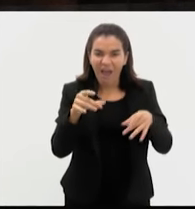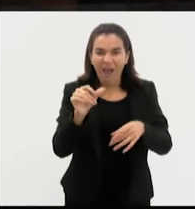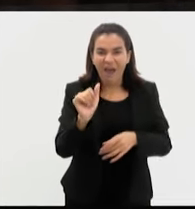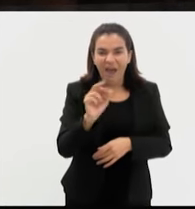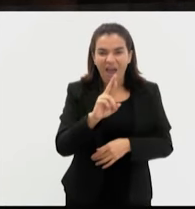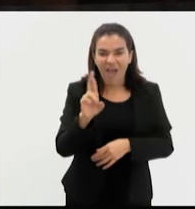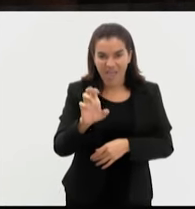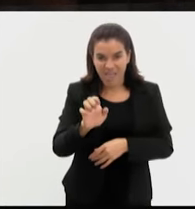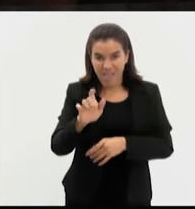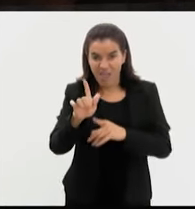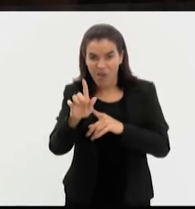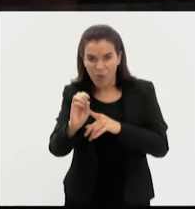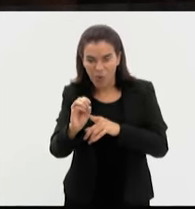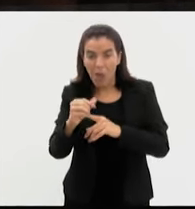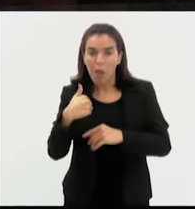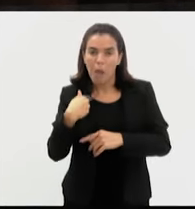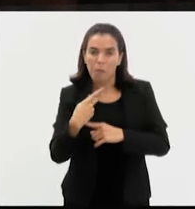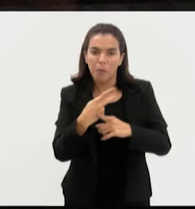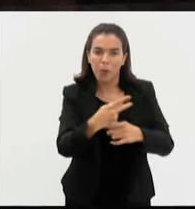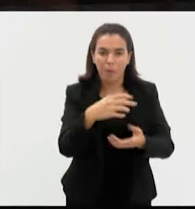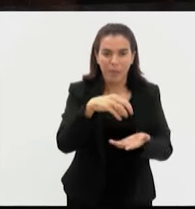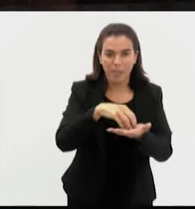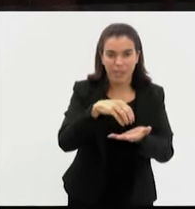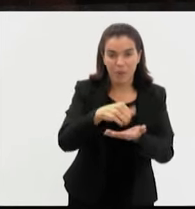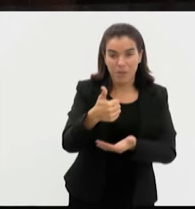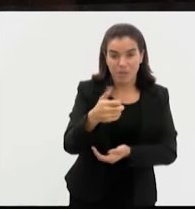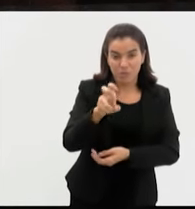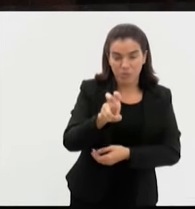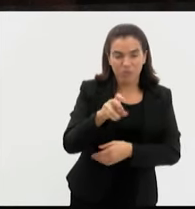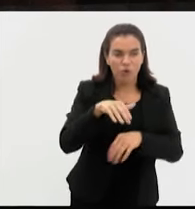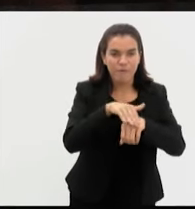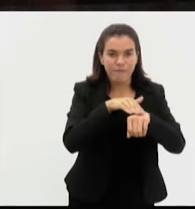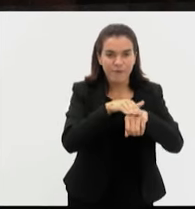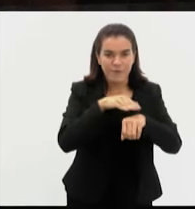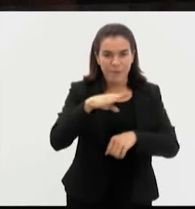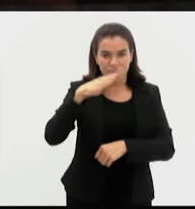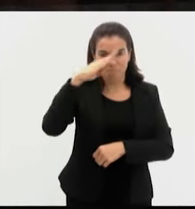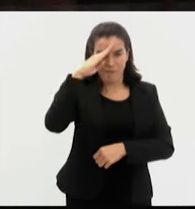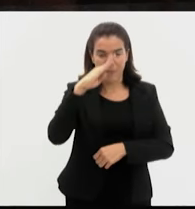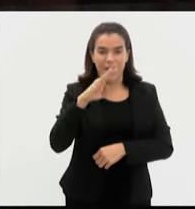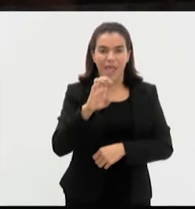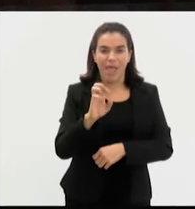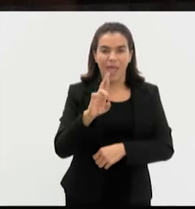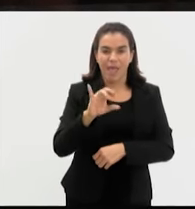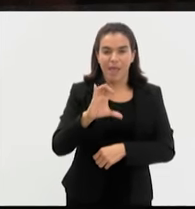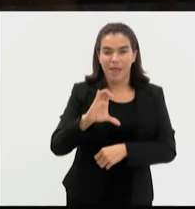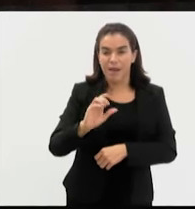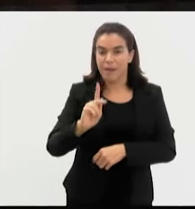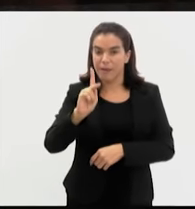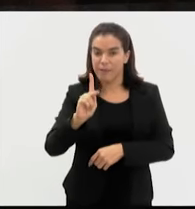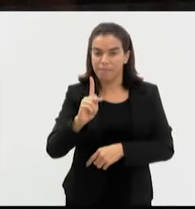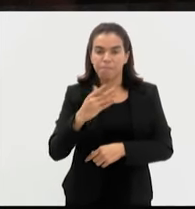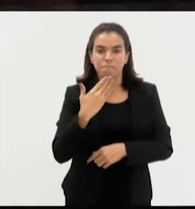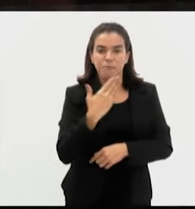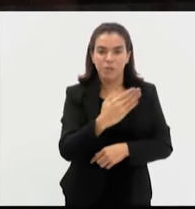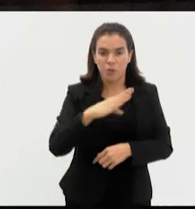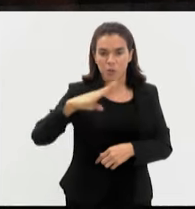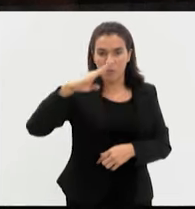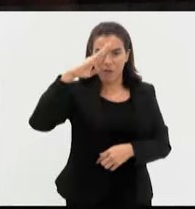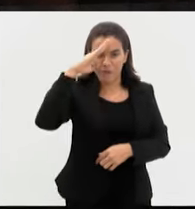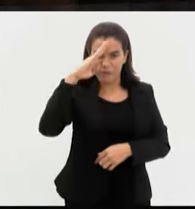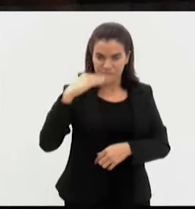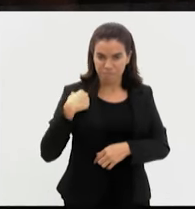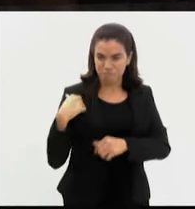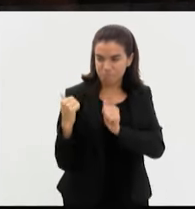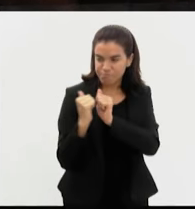arrego fui até o 15º conversei com o Coronel Eric pedi para que o comandante de companhia fosse subir o